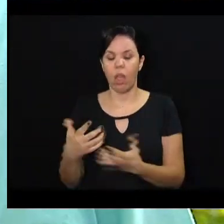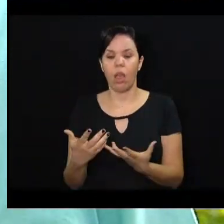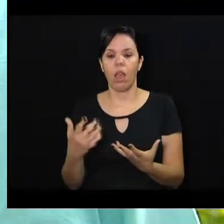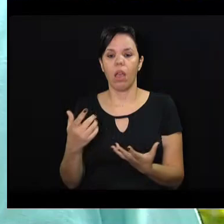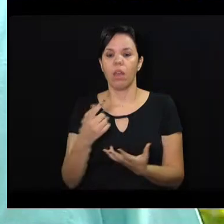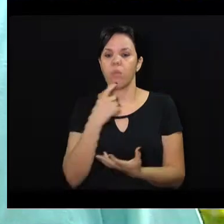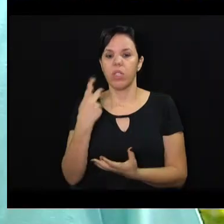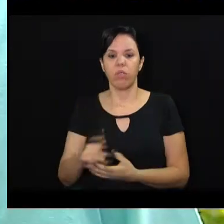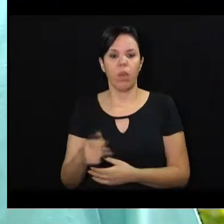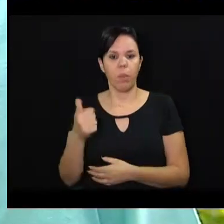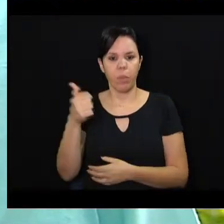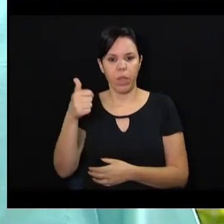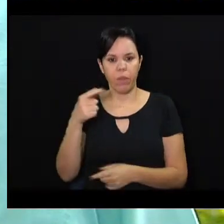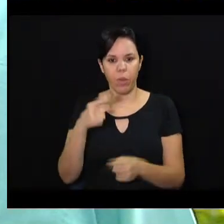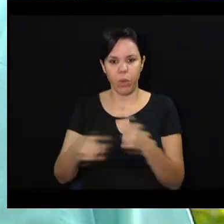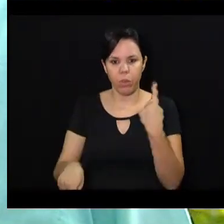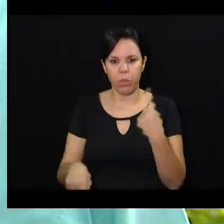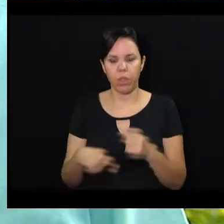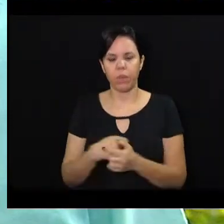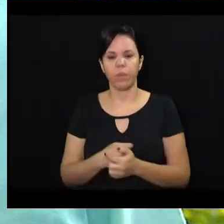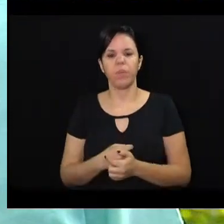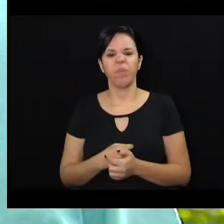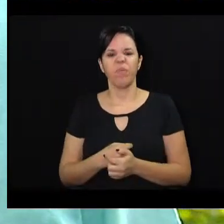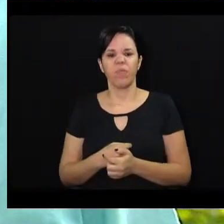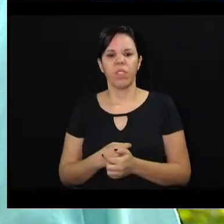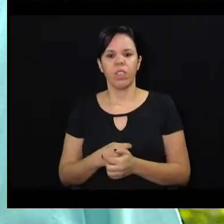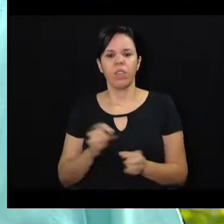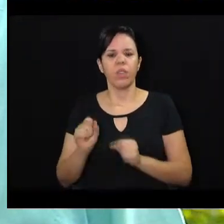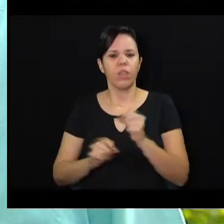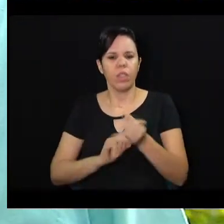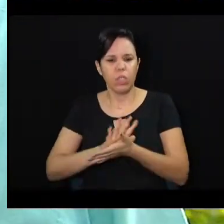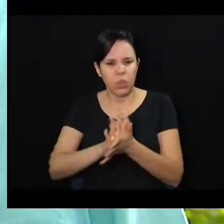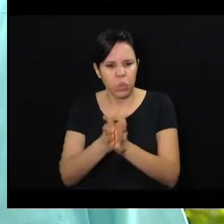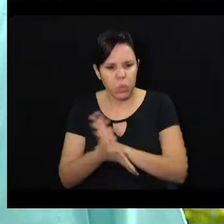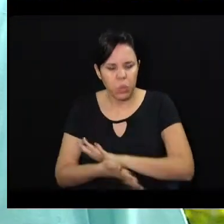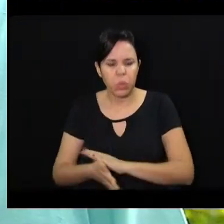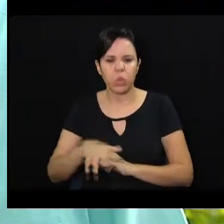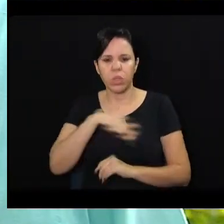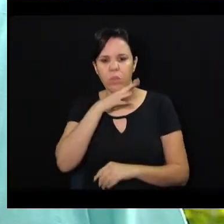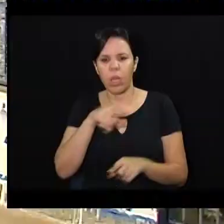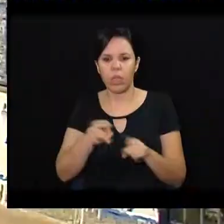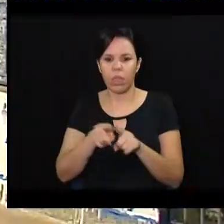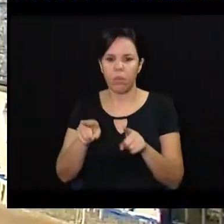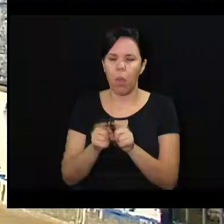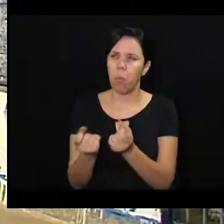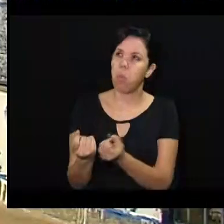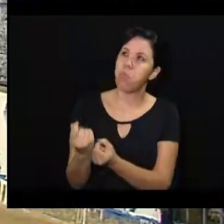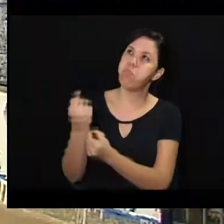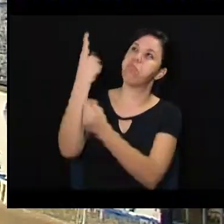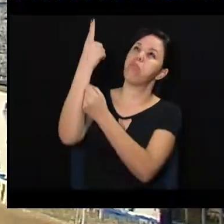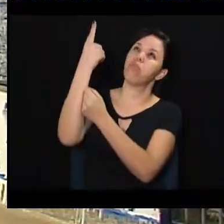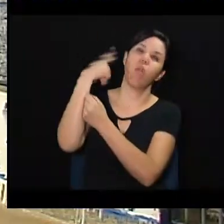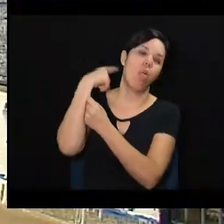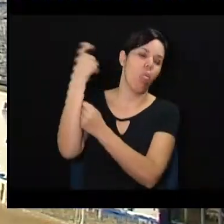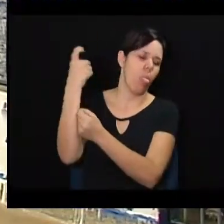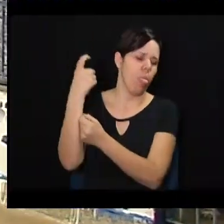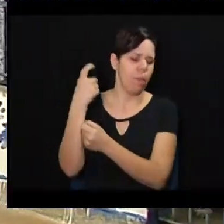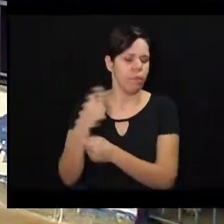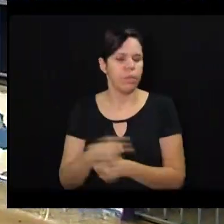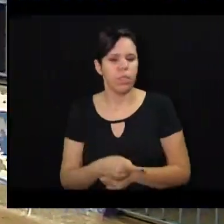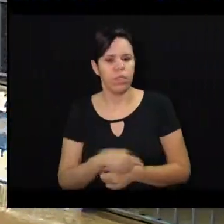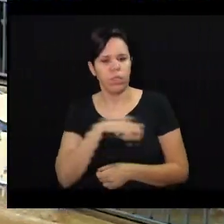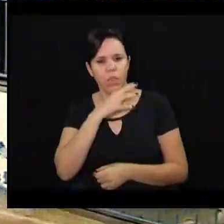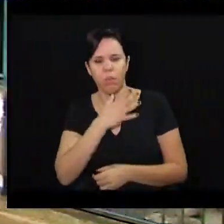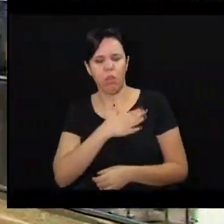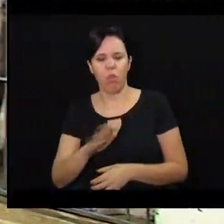Brasil que proibiu a atração de animal, que está trabalhando agora na questão dos fogos e artifícios. O trabalho é árduo, porém